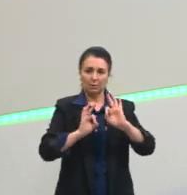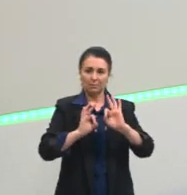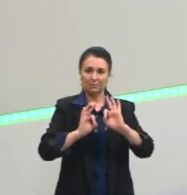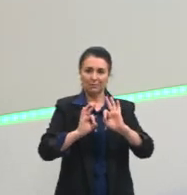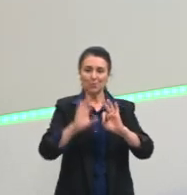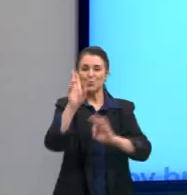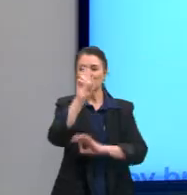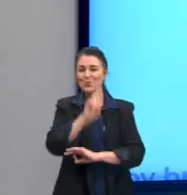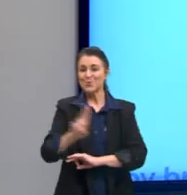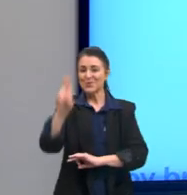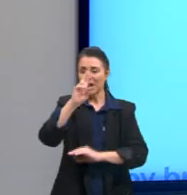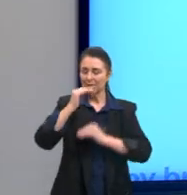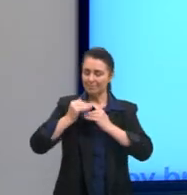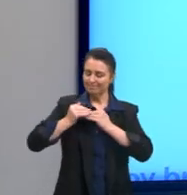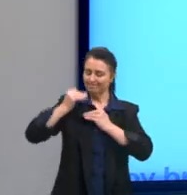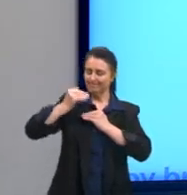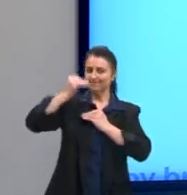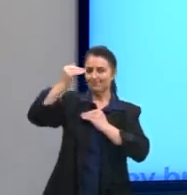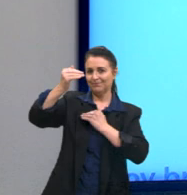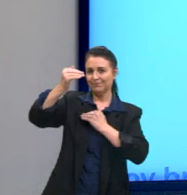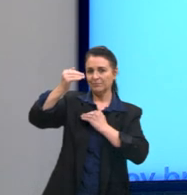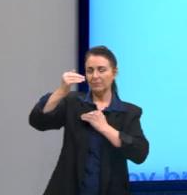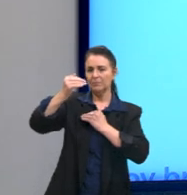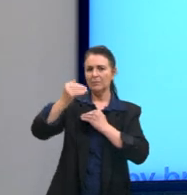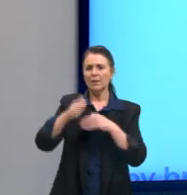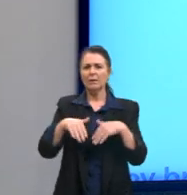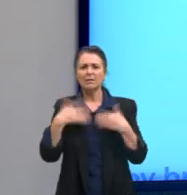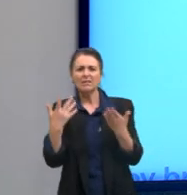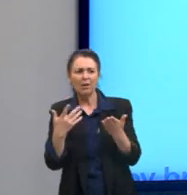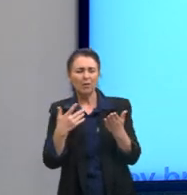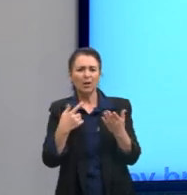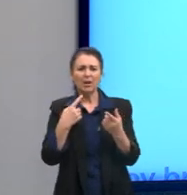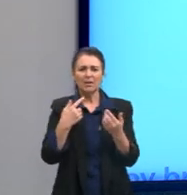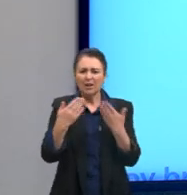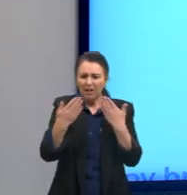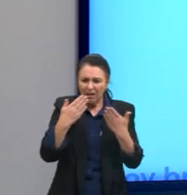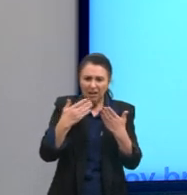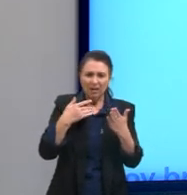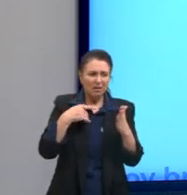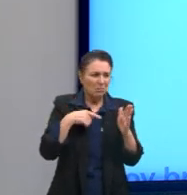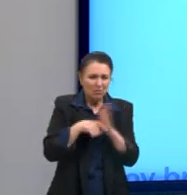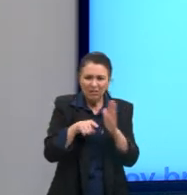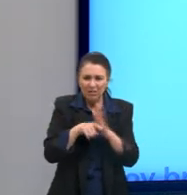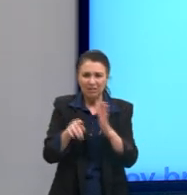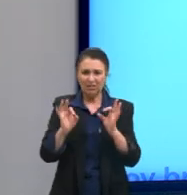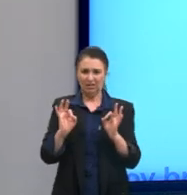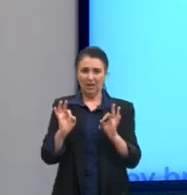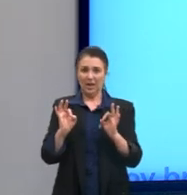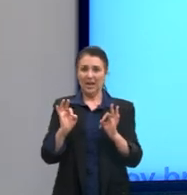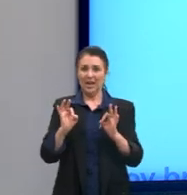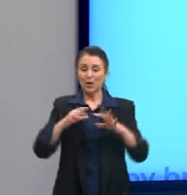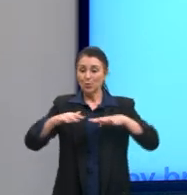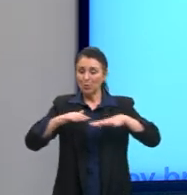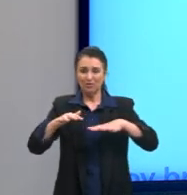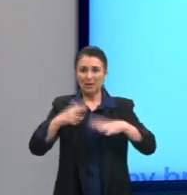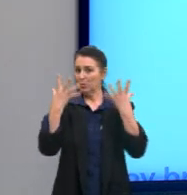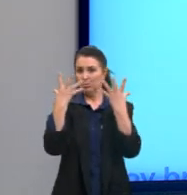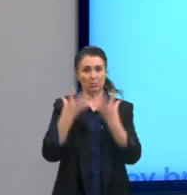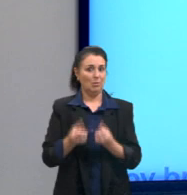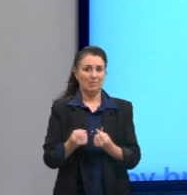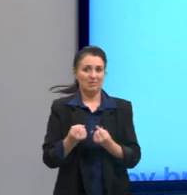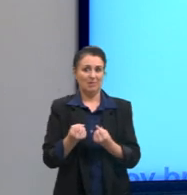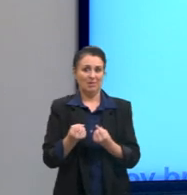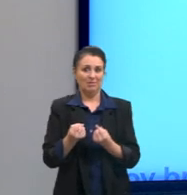então a qualquer questionamento passava a ser desordem por exemplo uma greve de funcionários é uma desordem não poderia ter Olha